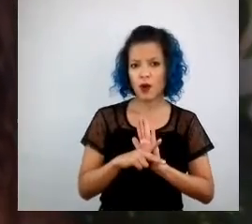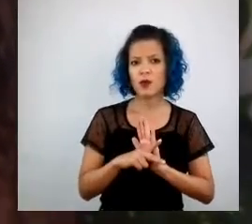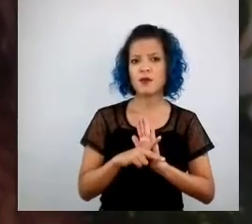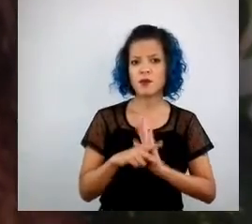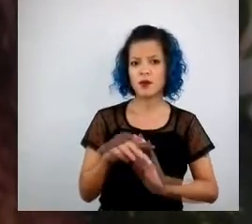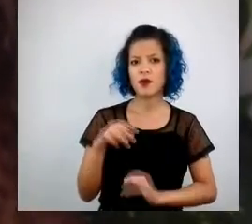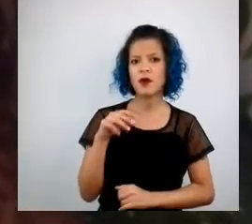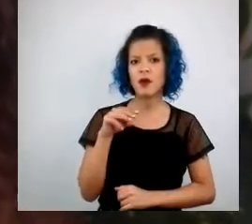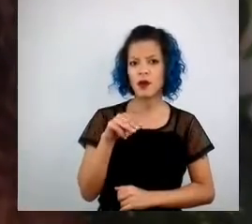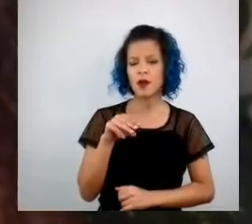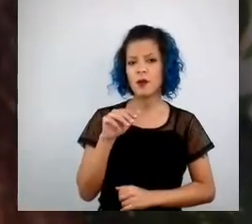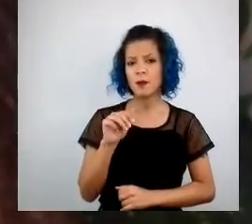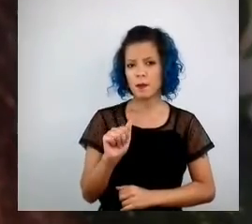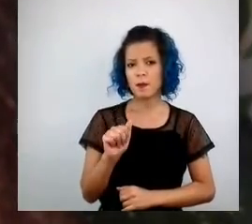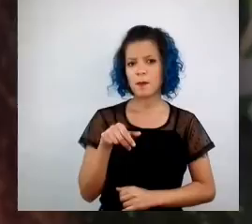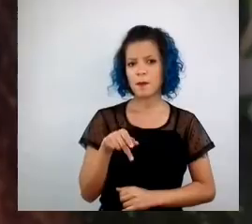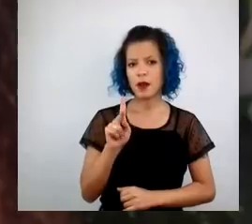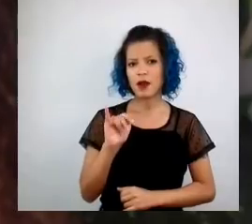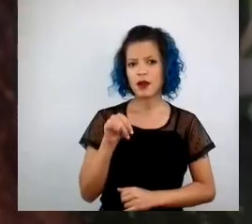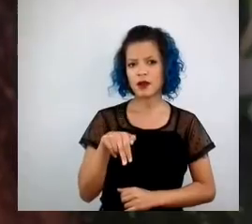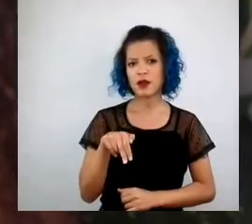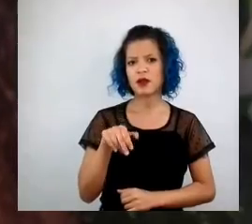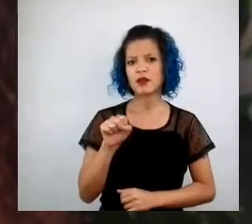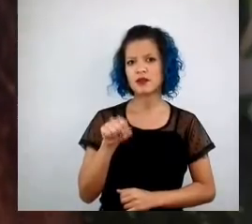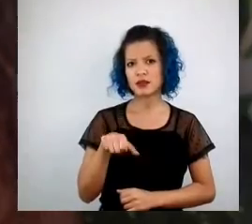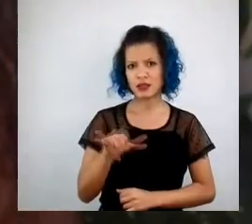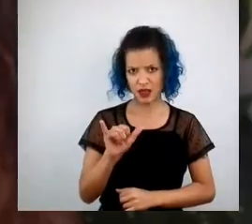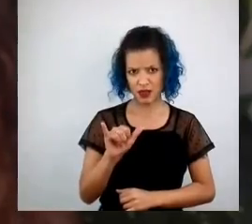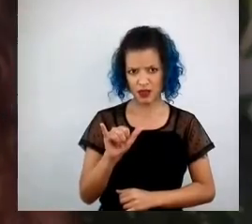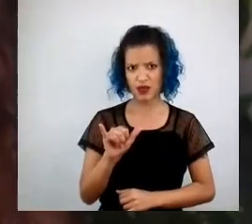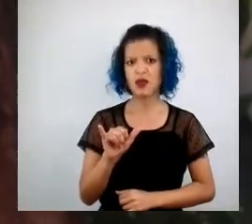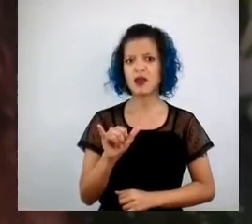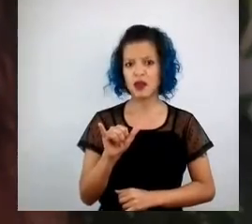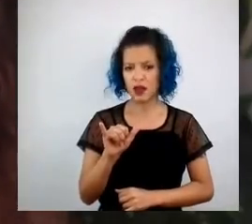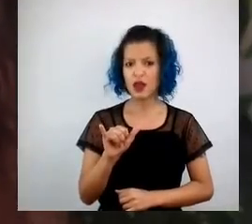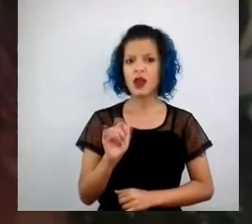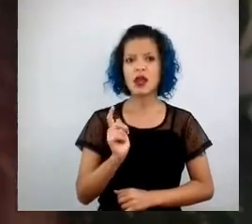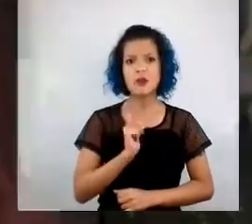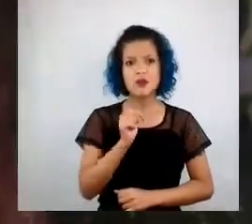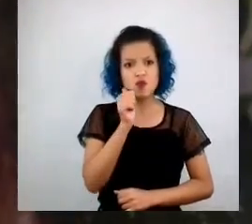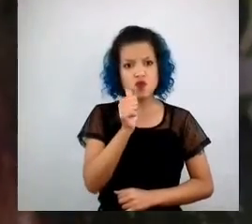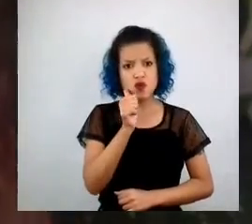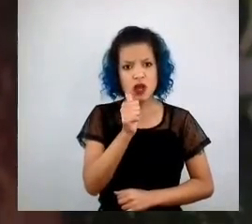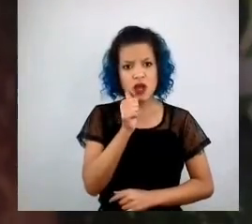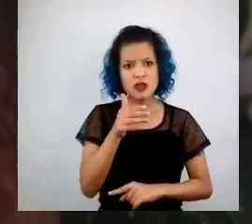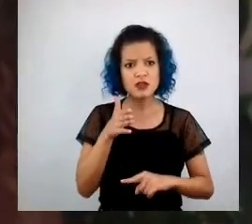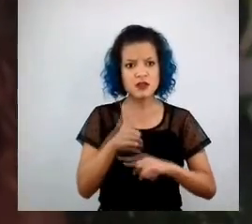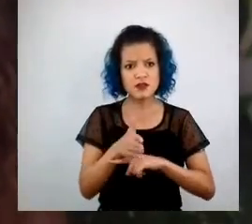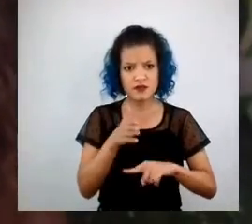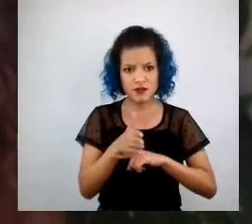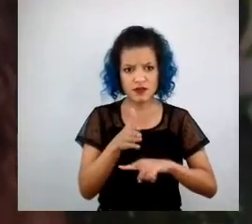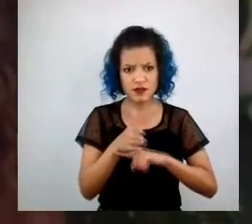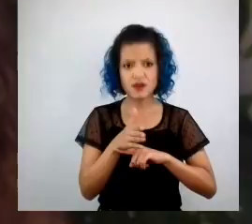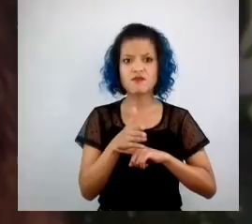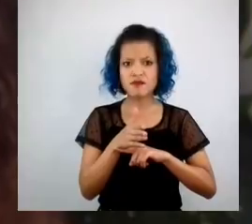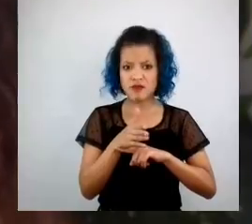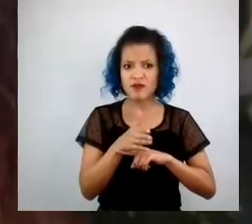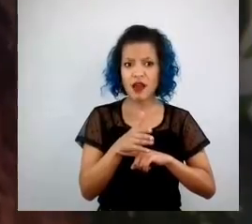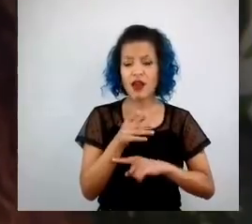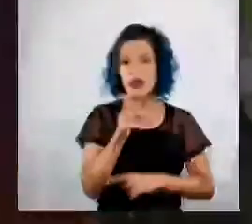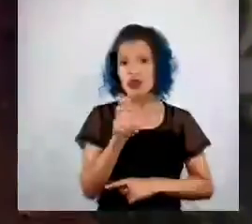mulheres em cargo de liderança têm o potencial de impactar positivamente 15% do faturamento.